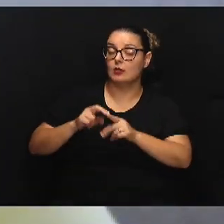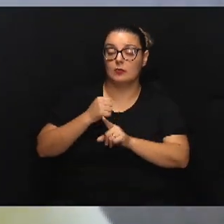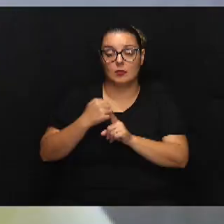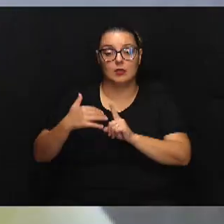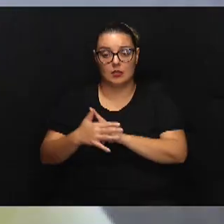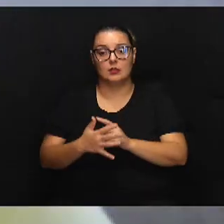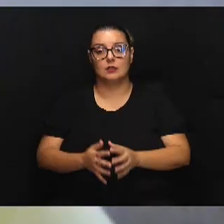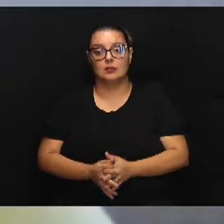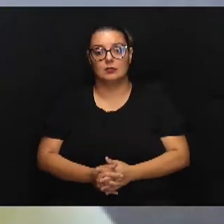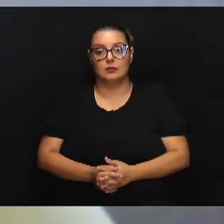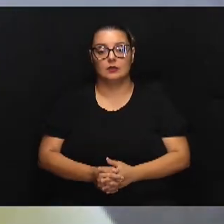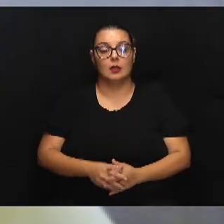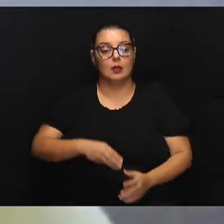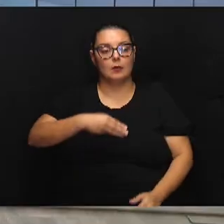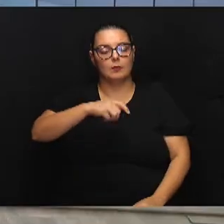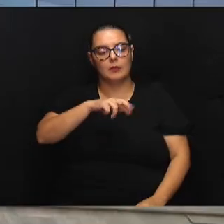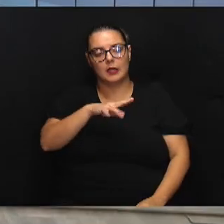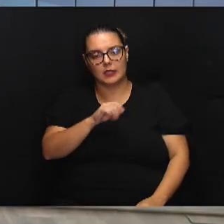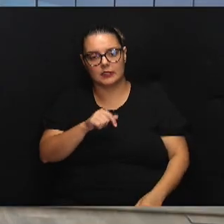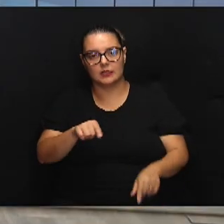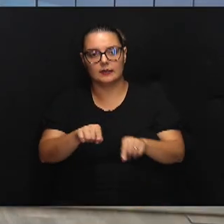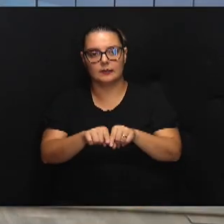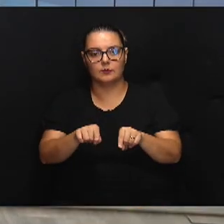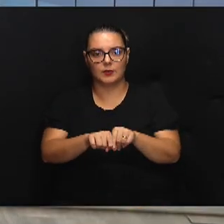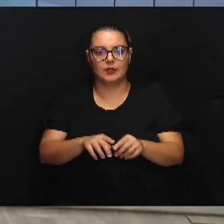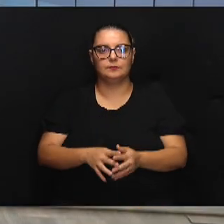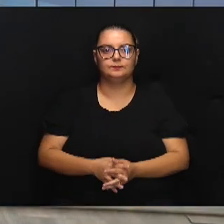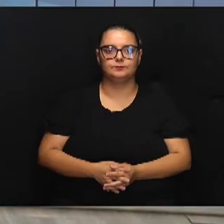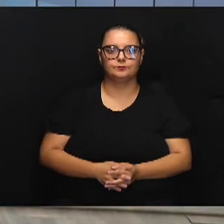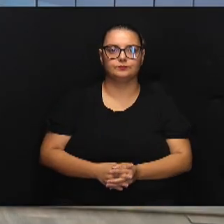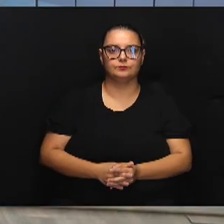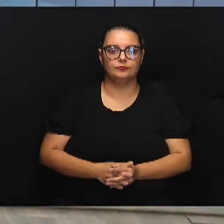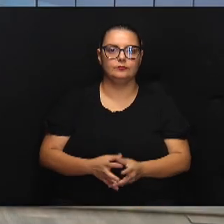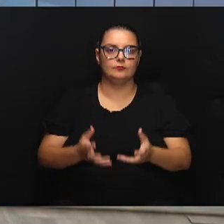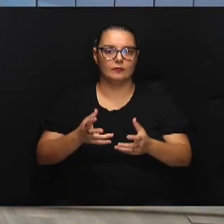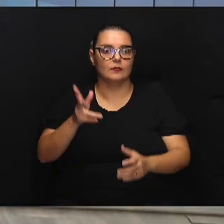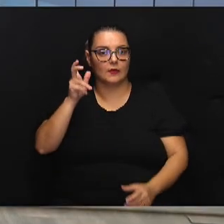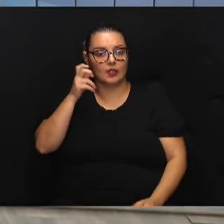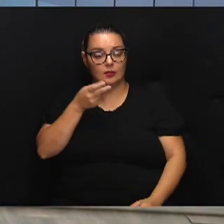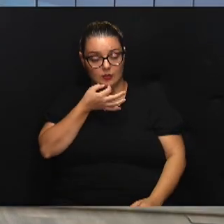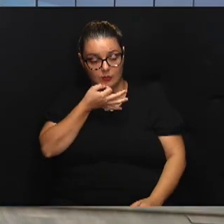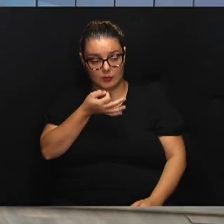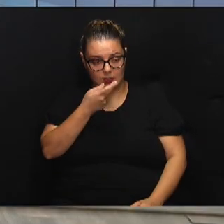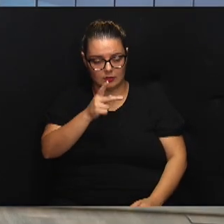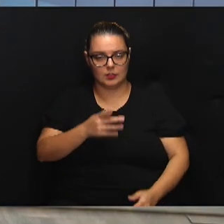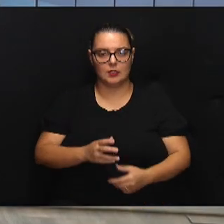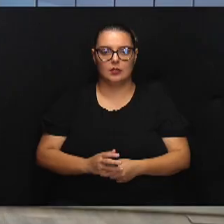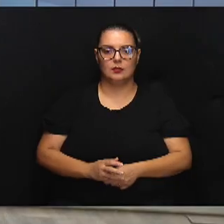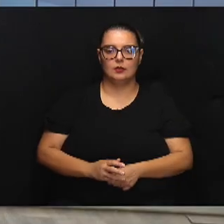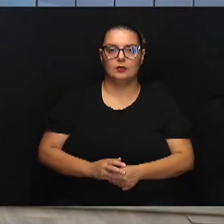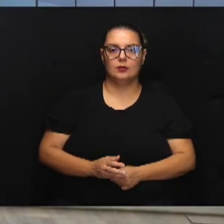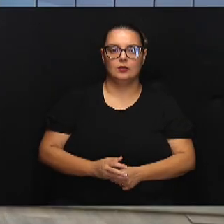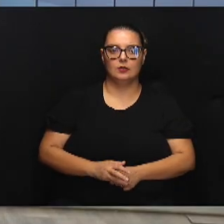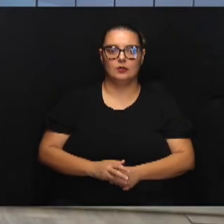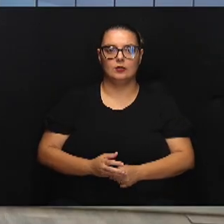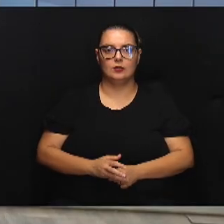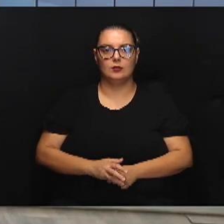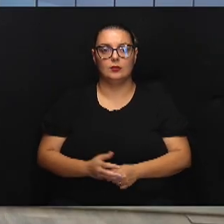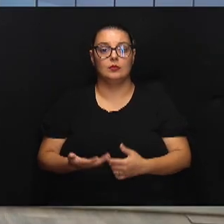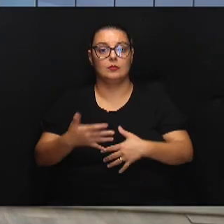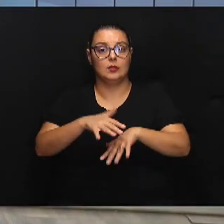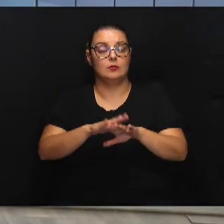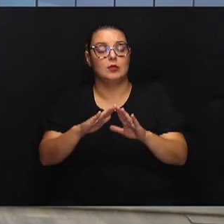sociais. Maria, até uma questão que eu gostaria, né, de ouvir a sua opinião é sobre a inclusão escolar. Se